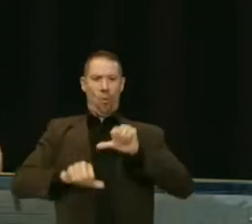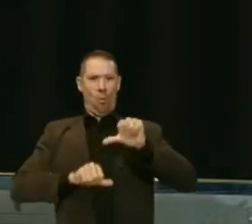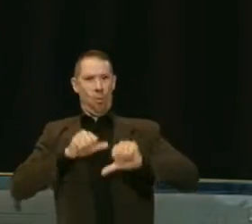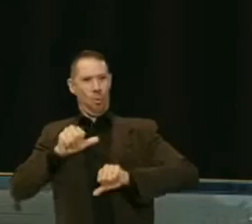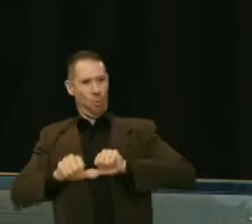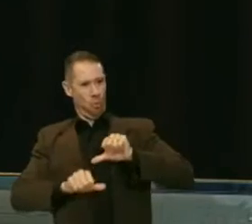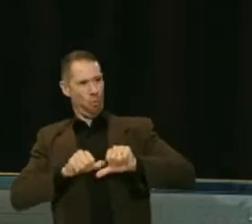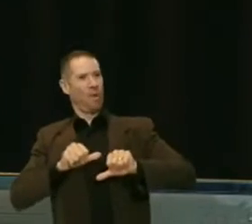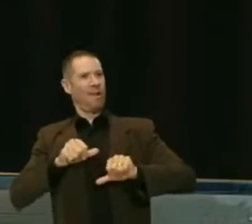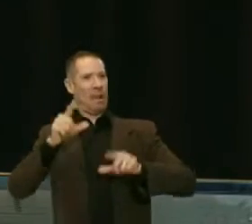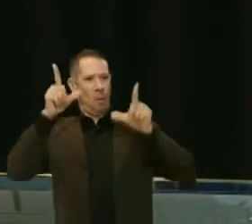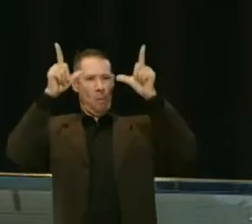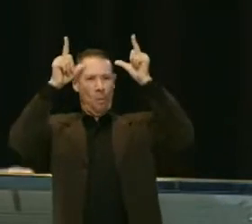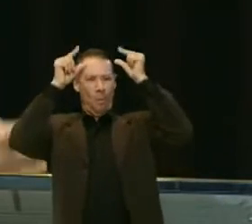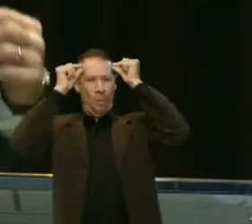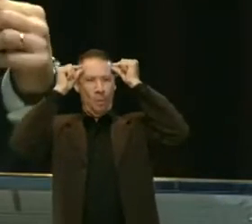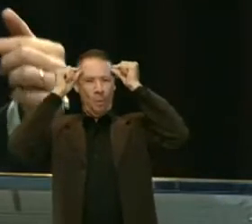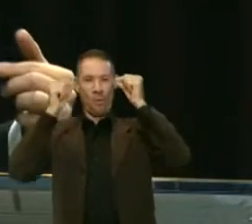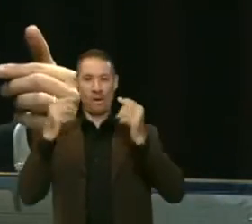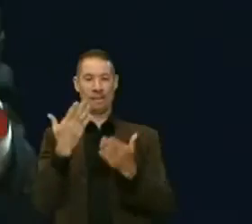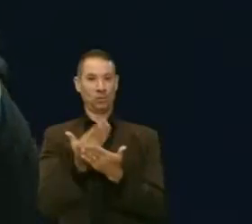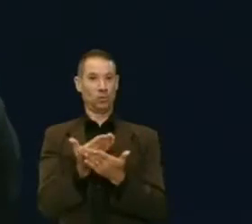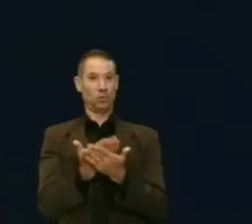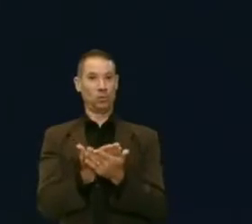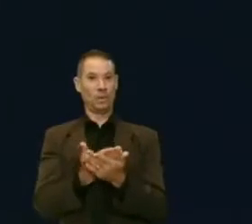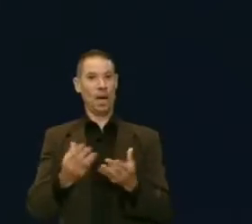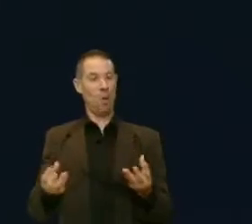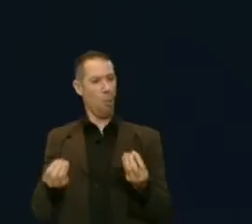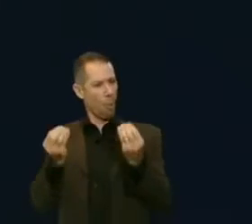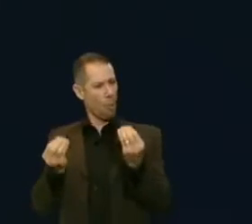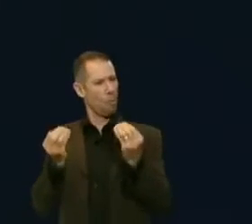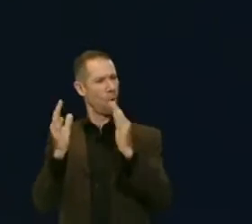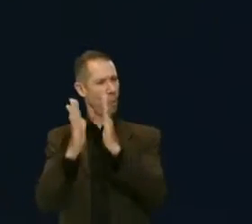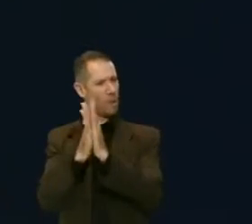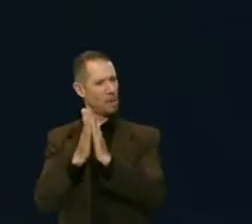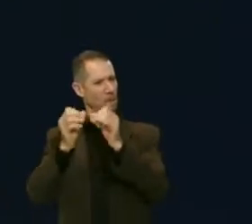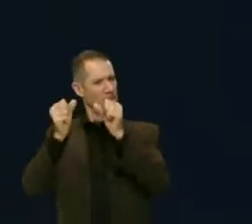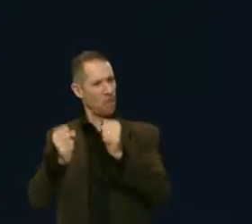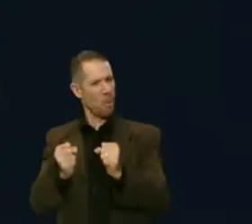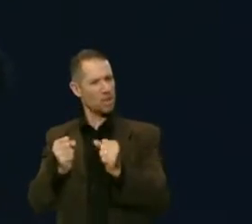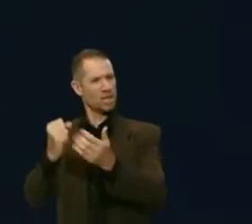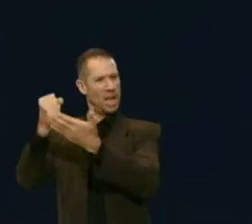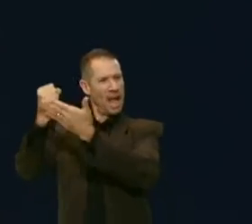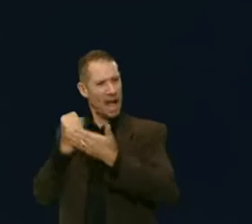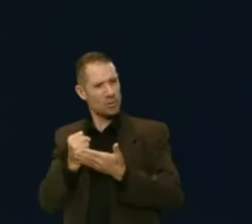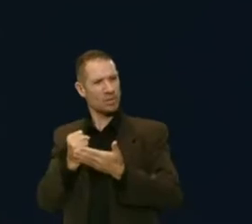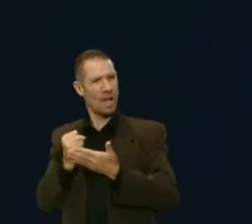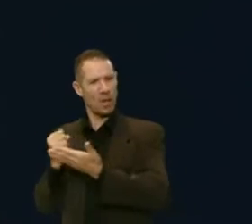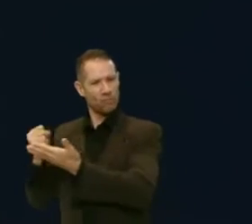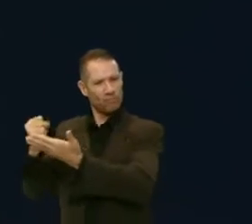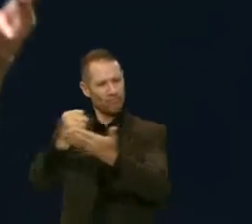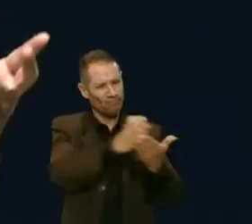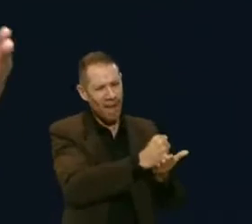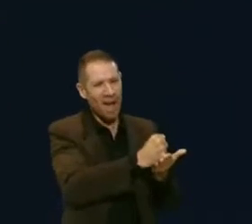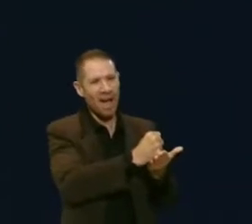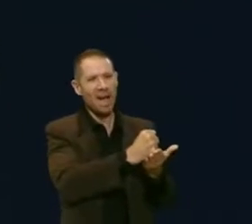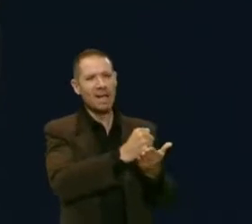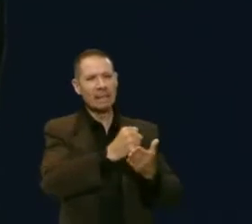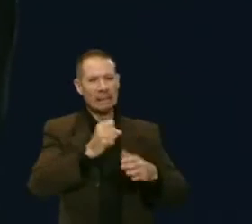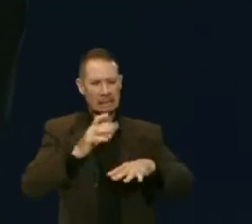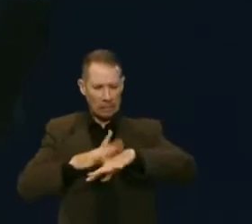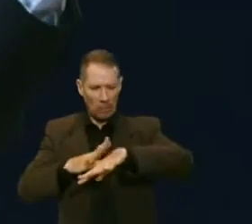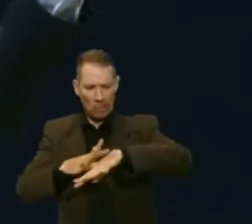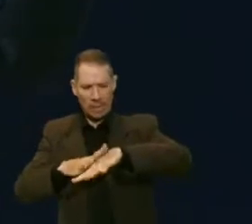estudar junto com vocês como a oração pode nos ajudar quando